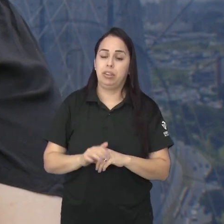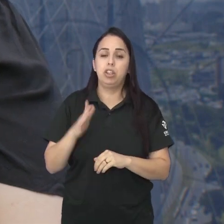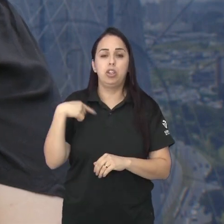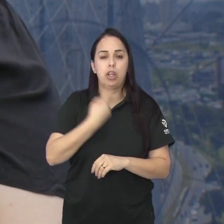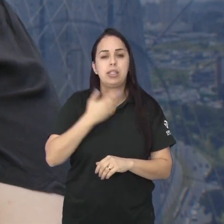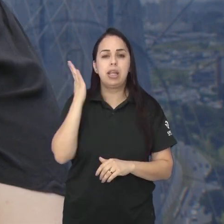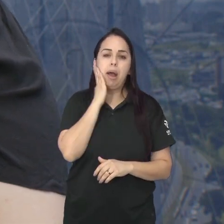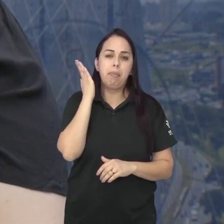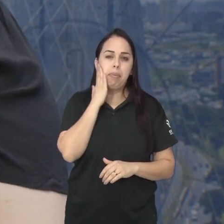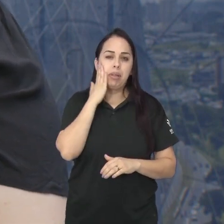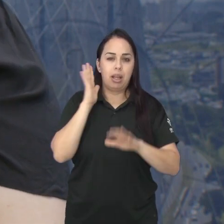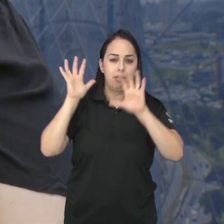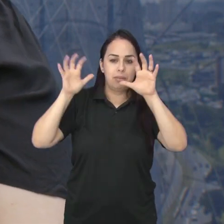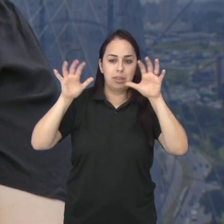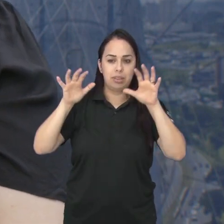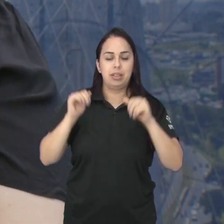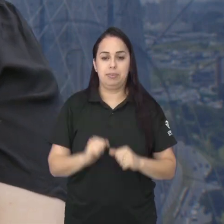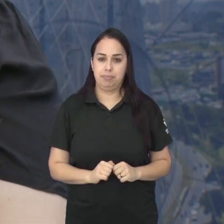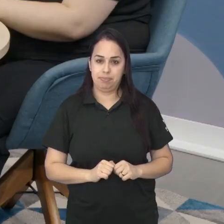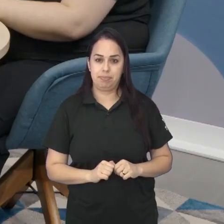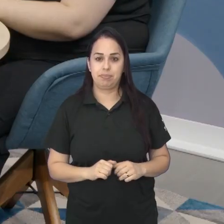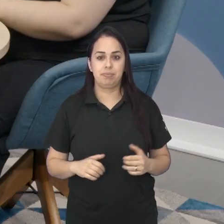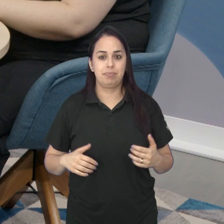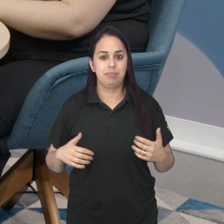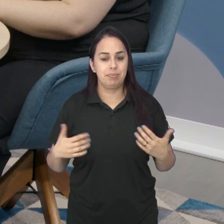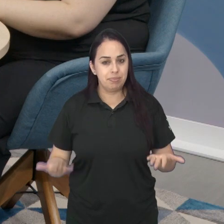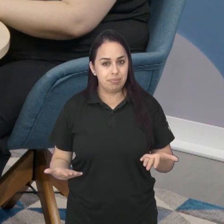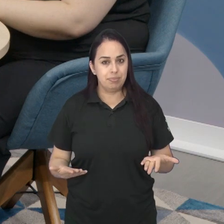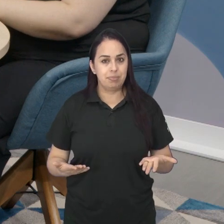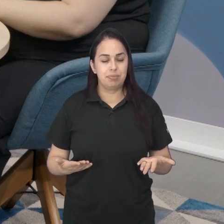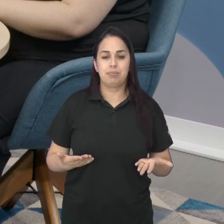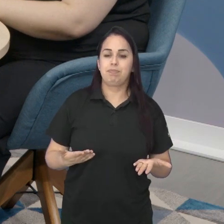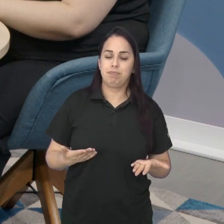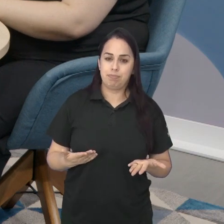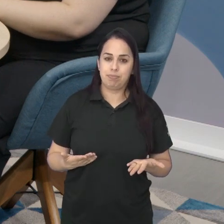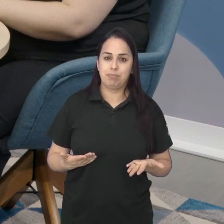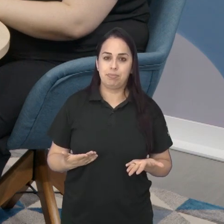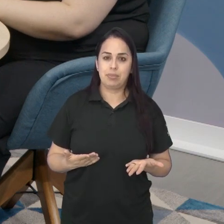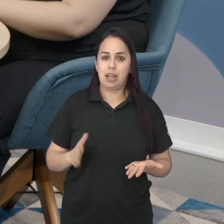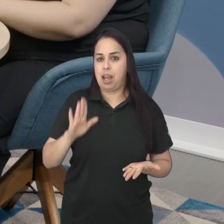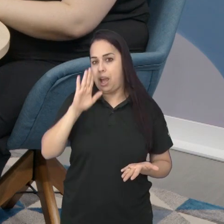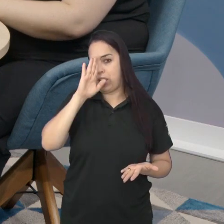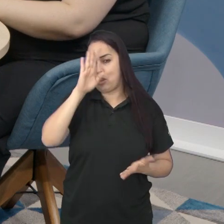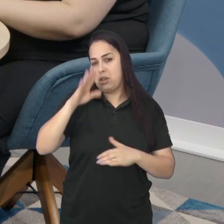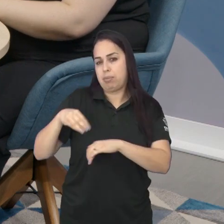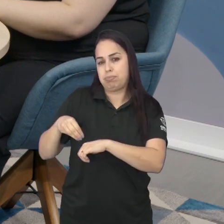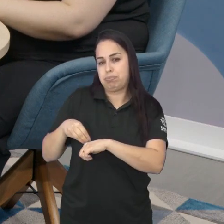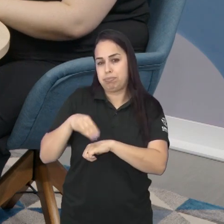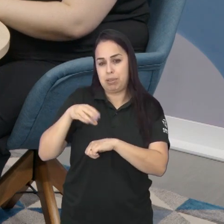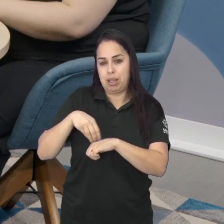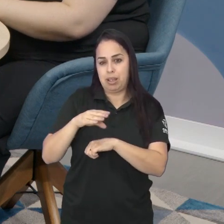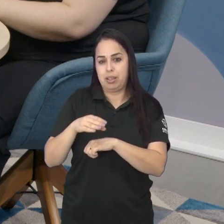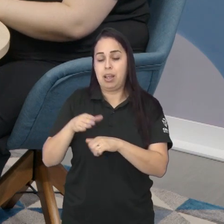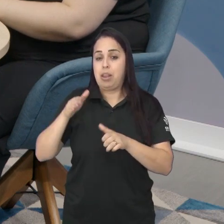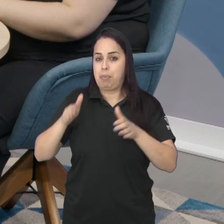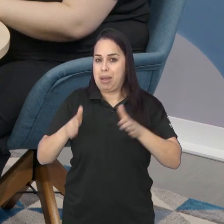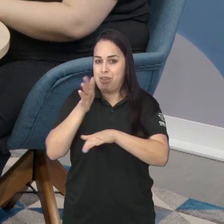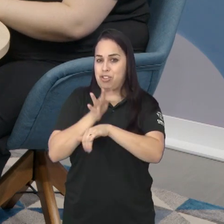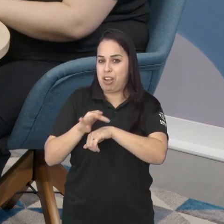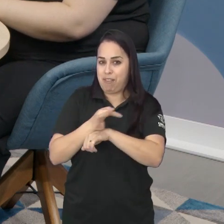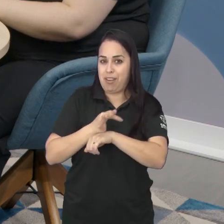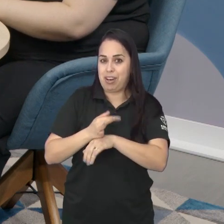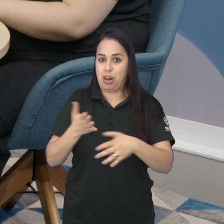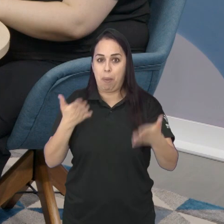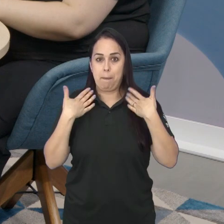que acontecem, né, as nossas tempestades. Sem dúvida. Então, é isso. Acho que essa é a principal mensagem. Estamos no período